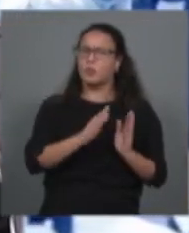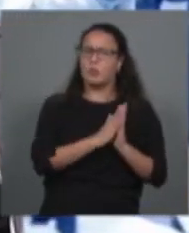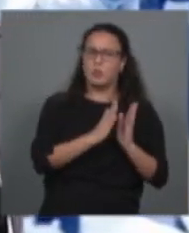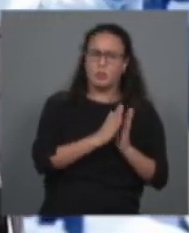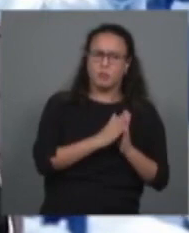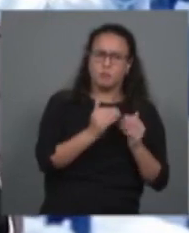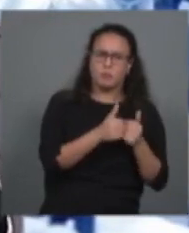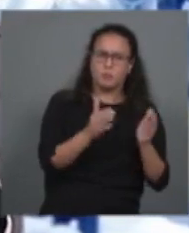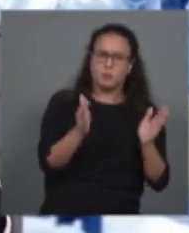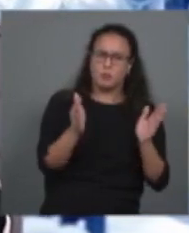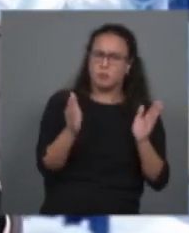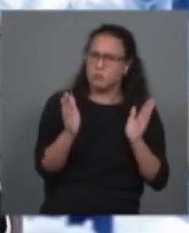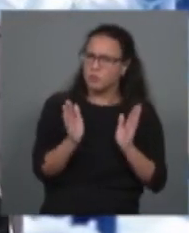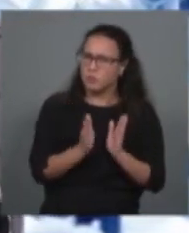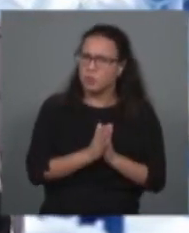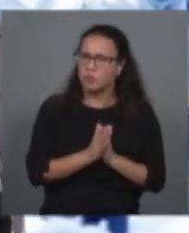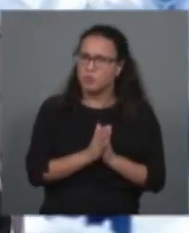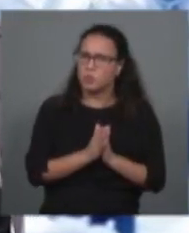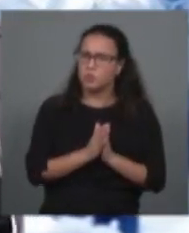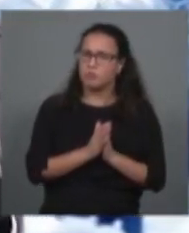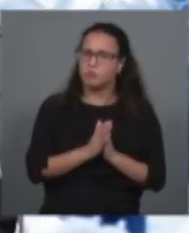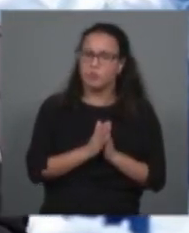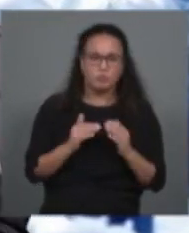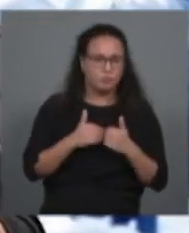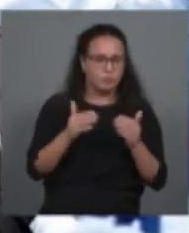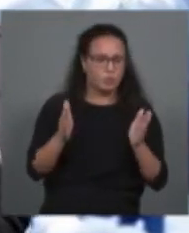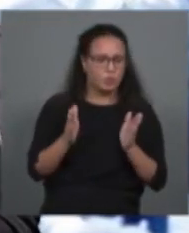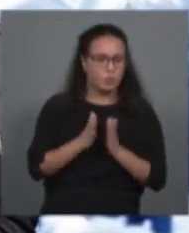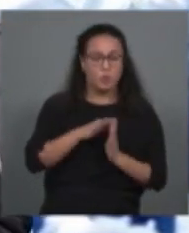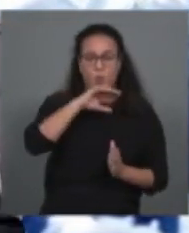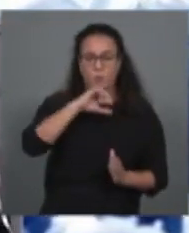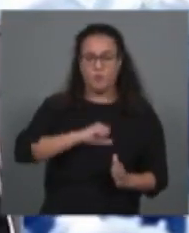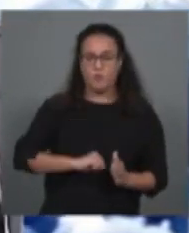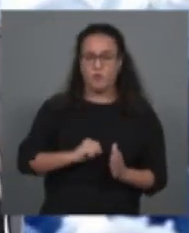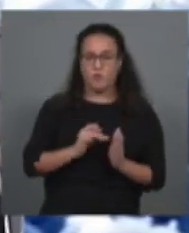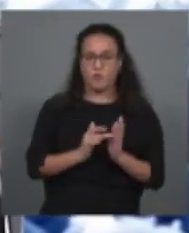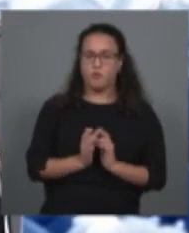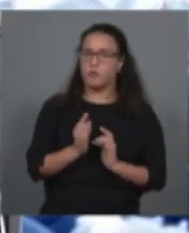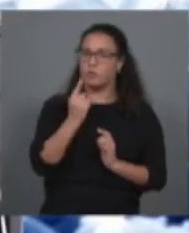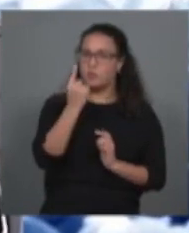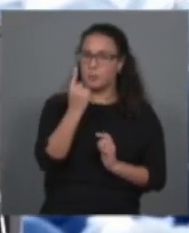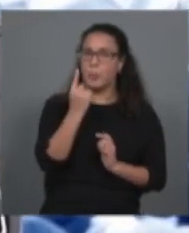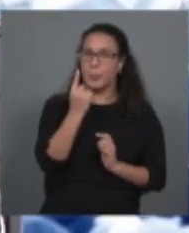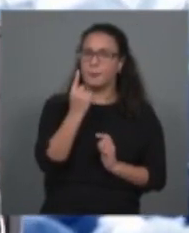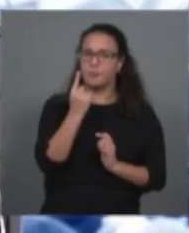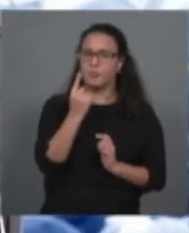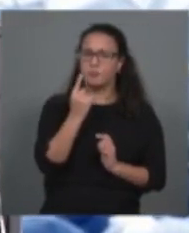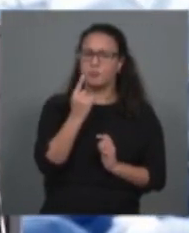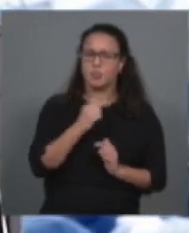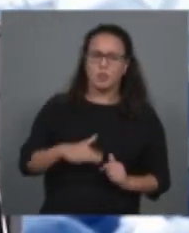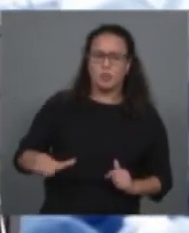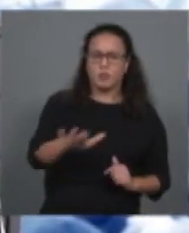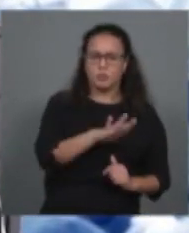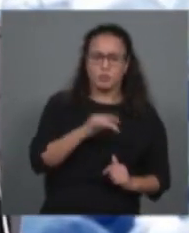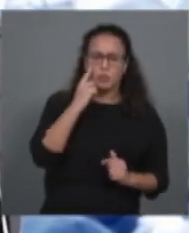e que somos realmente todos filhos de Deus. Por outro lado, independentemente da religião, no espaço público, na